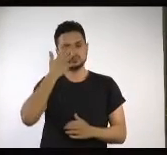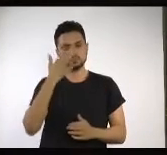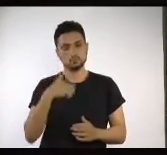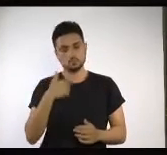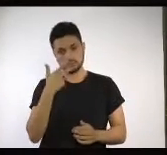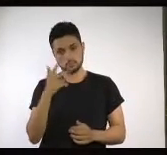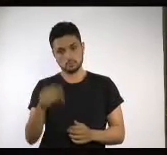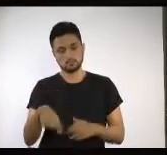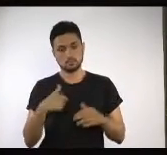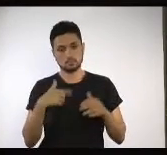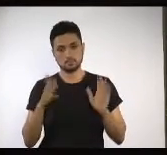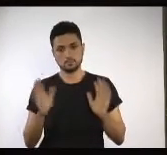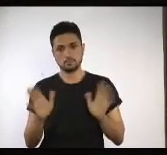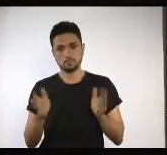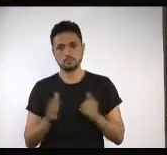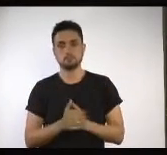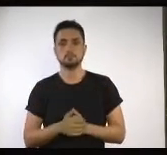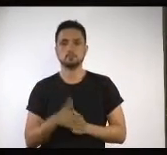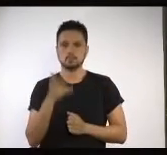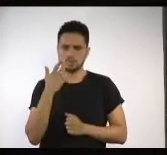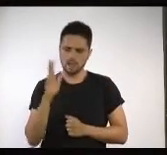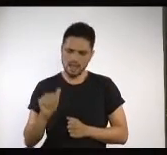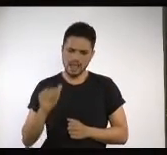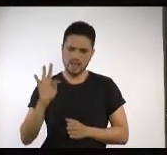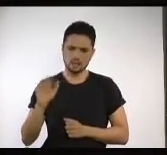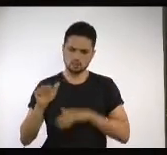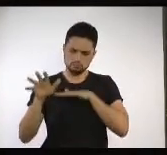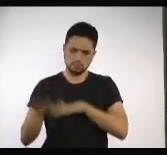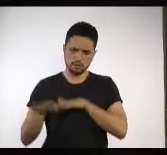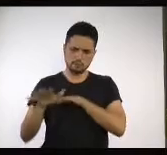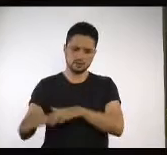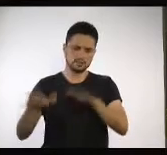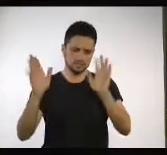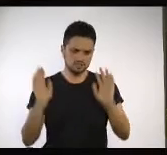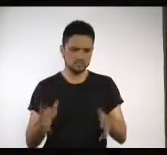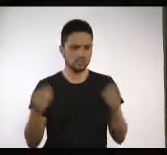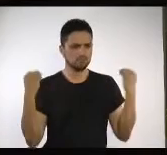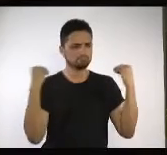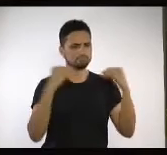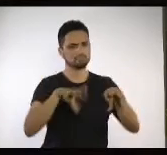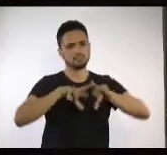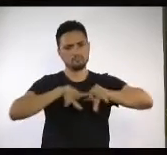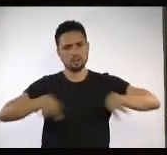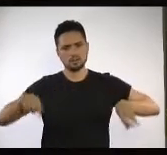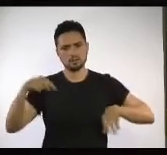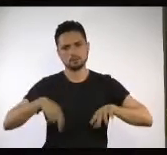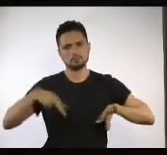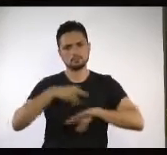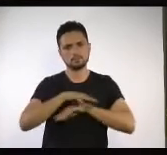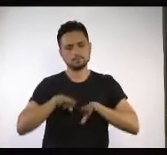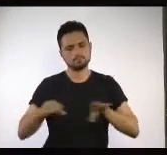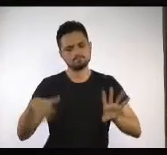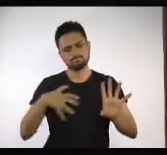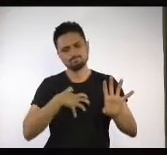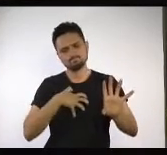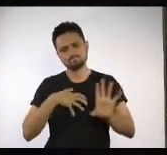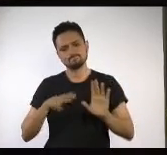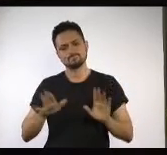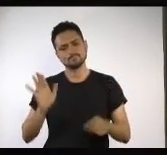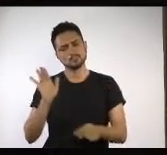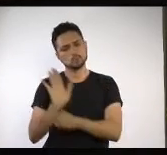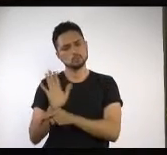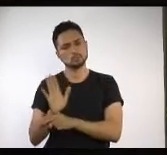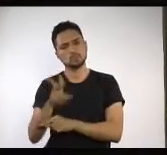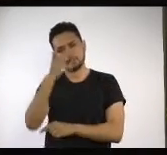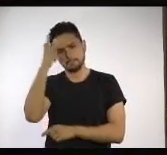manifestação, que já foi em atos, já foi em publicações, já foi em manifestações as mais variadas, mas dessa tribuna, de solidariedade à luta de petroleiras